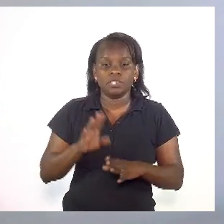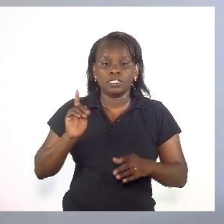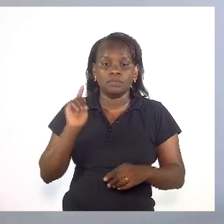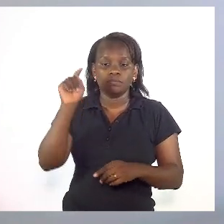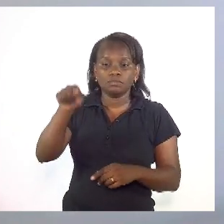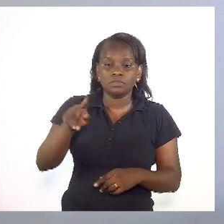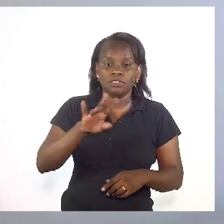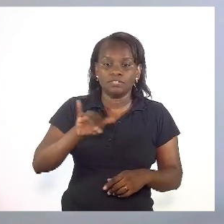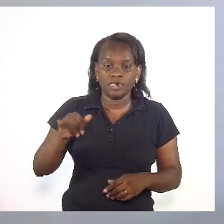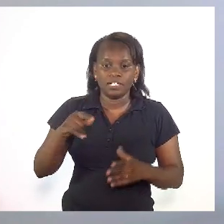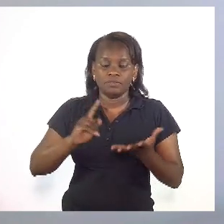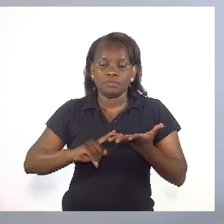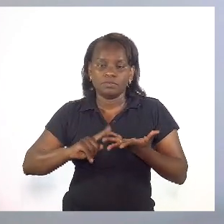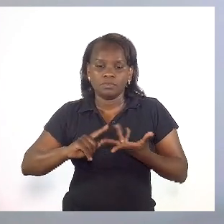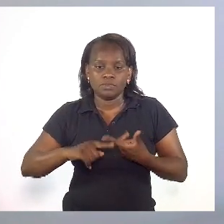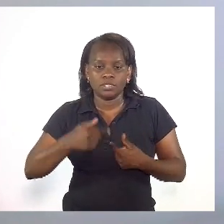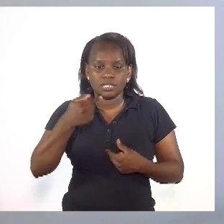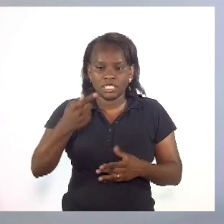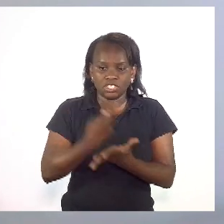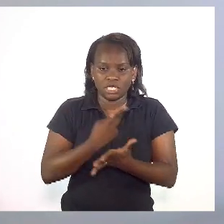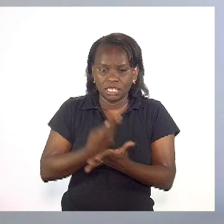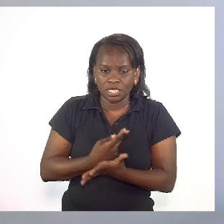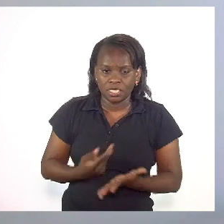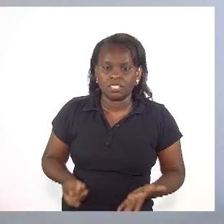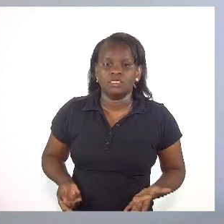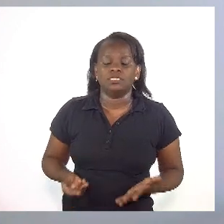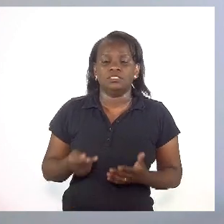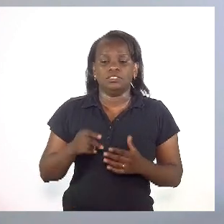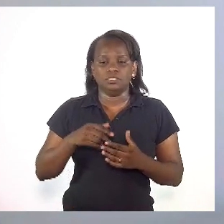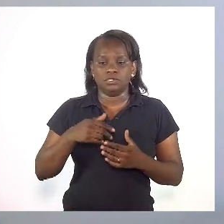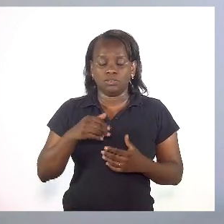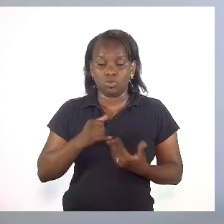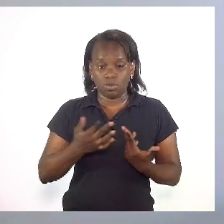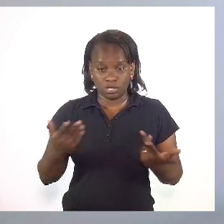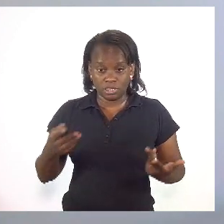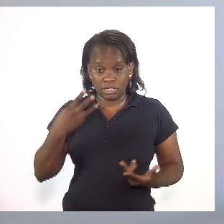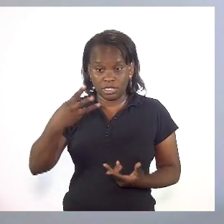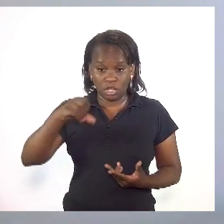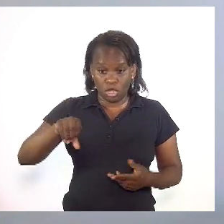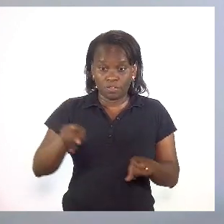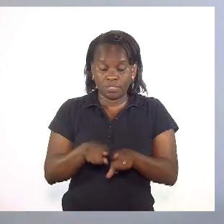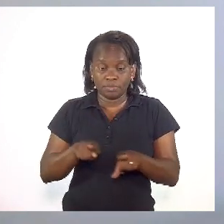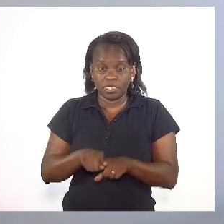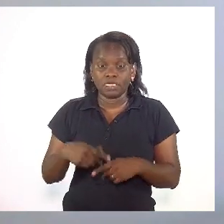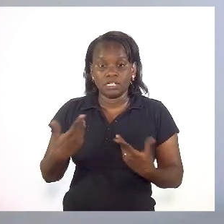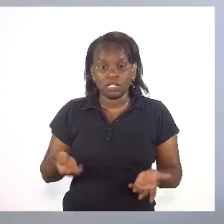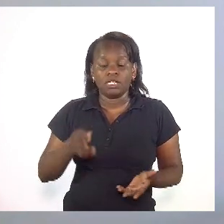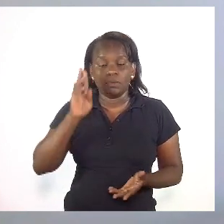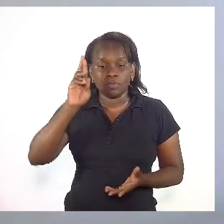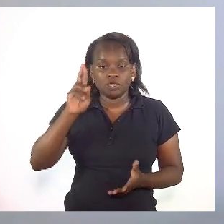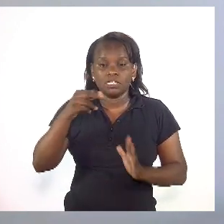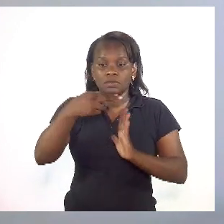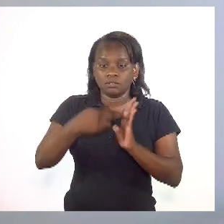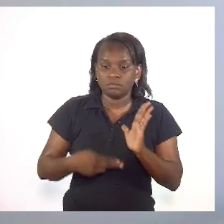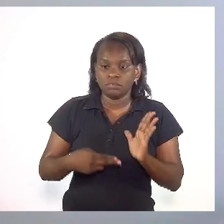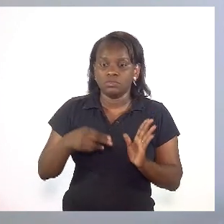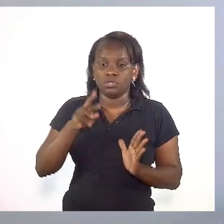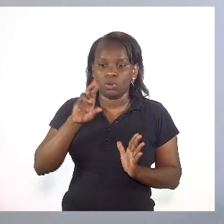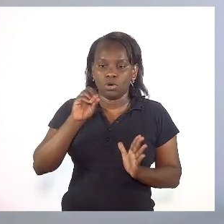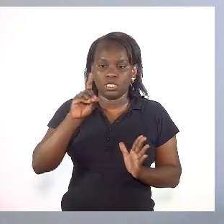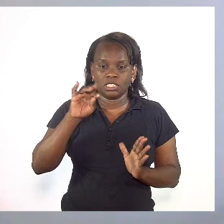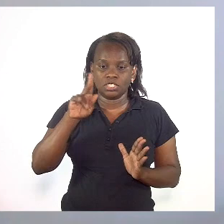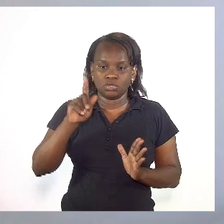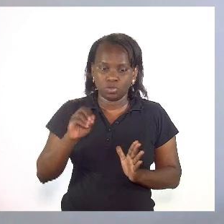apontamento de 7 irregularidades e 39 impropriedades, levando o conselheiro relator Rodrigo Melo a votar